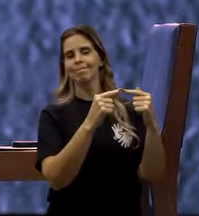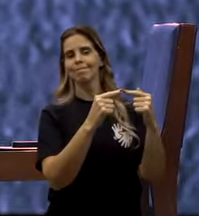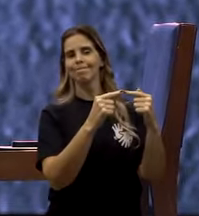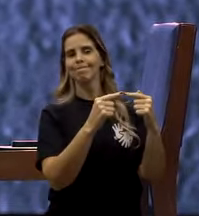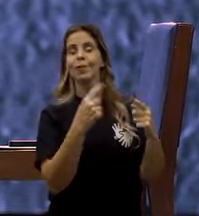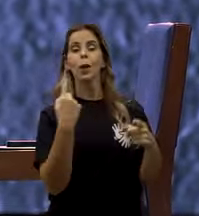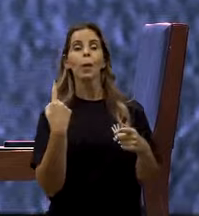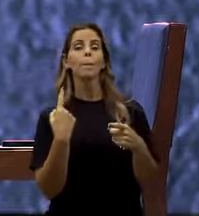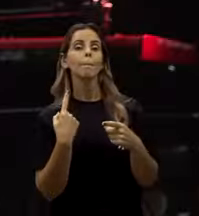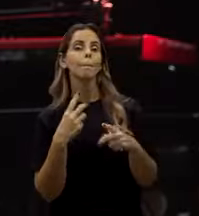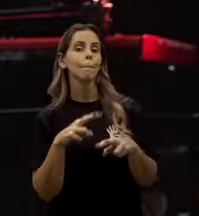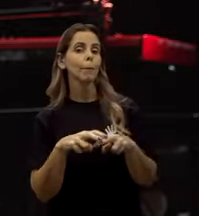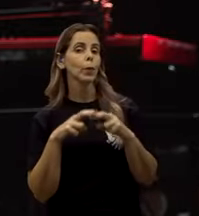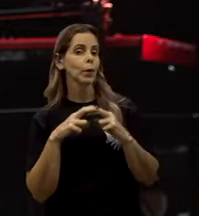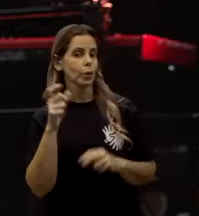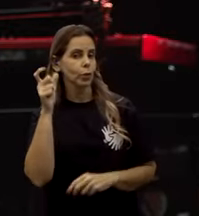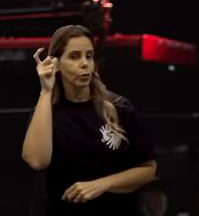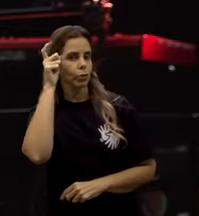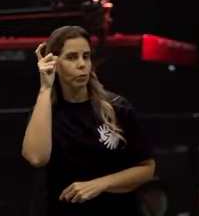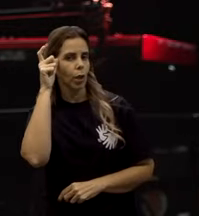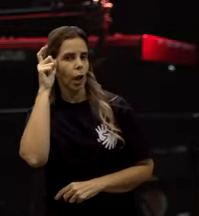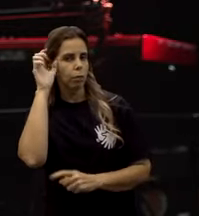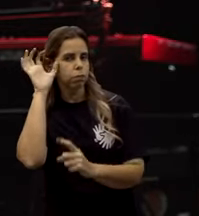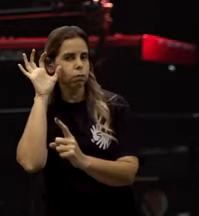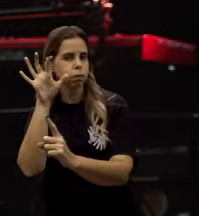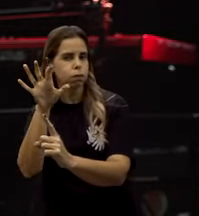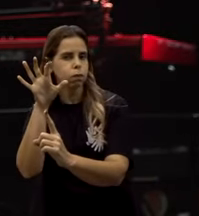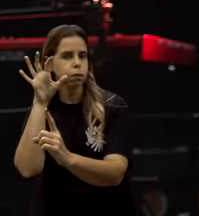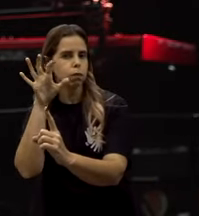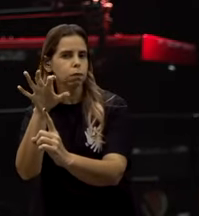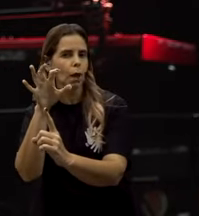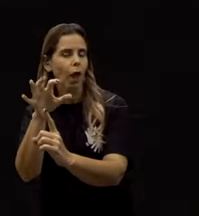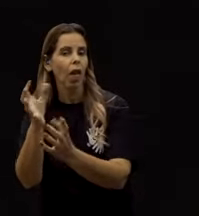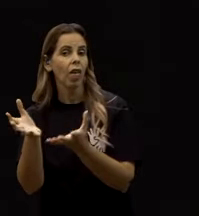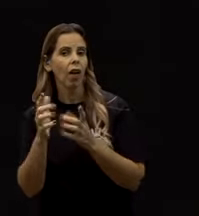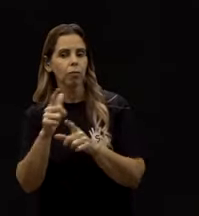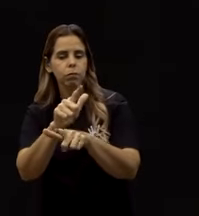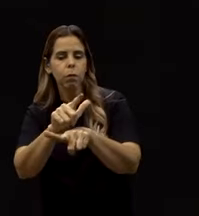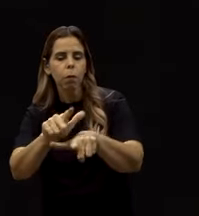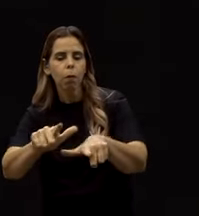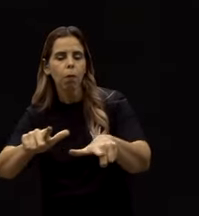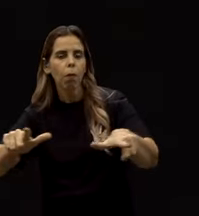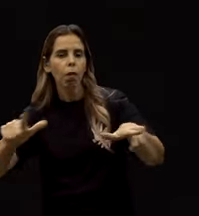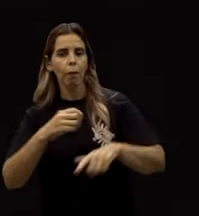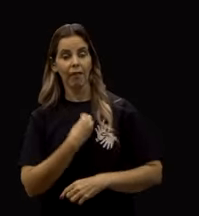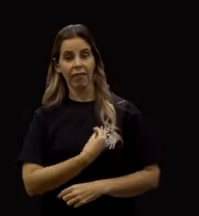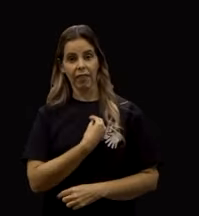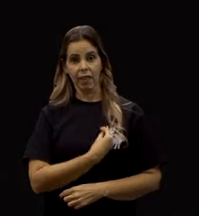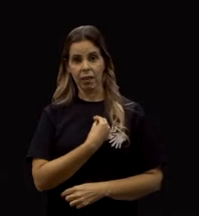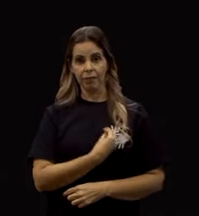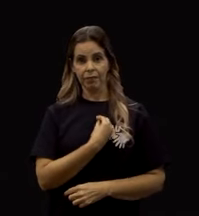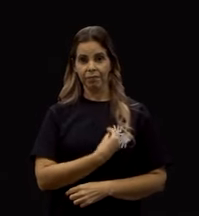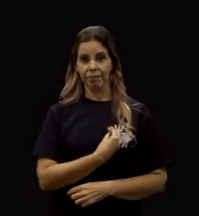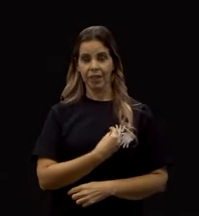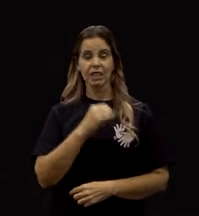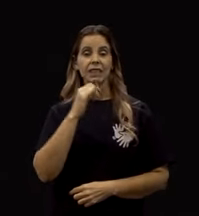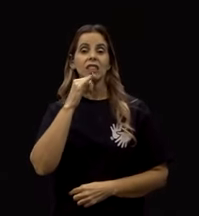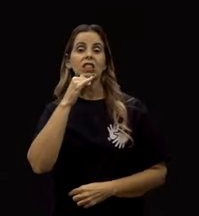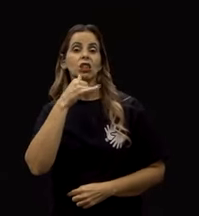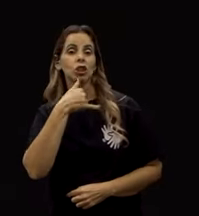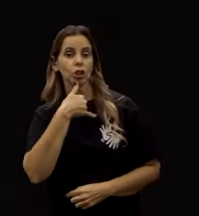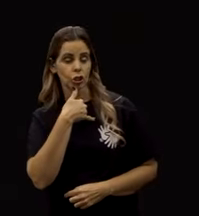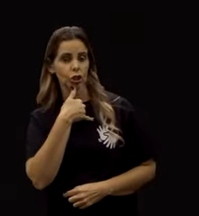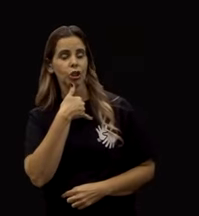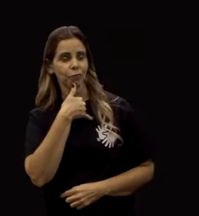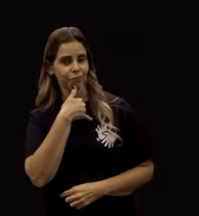é por isso que o diabo quer colocar um vazio dentro da gente o vazio de uma vida sem propósito uma ignorância